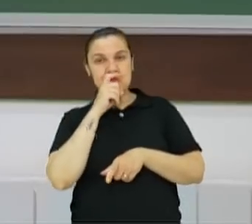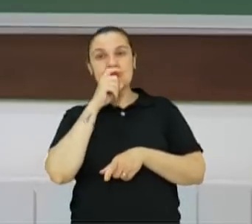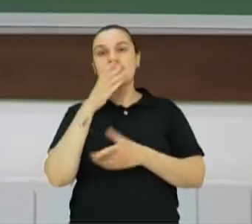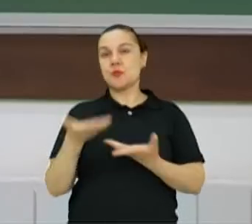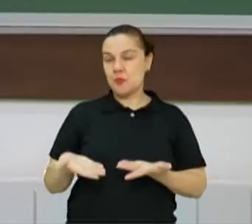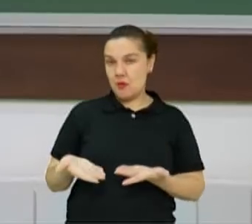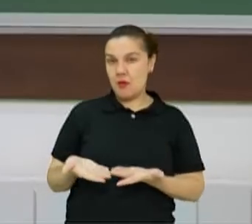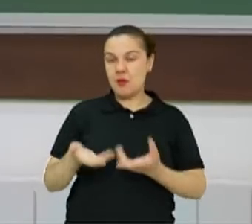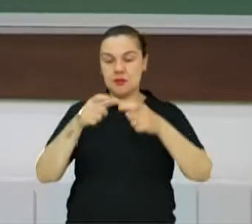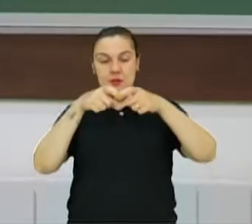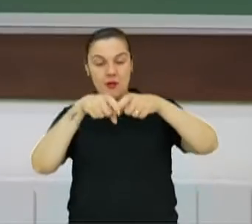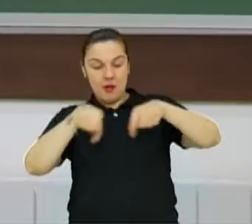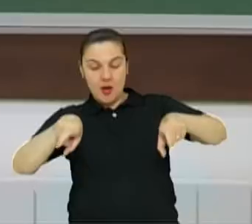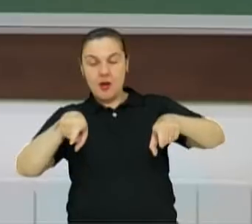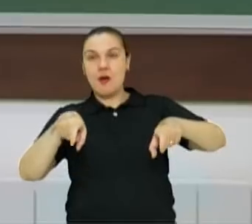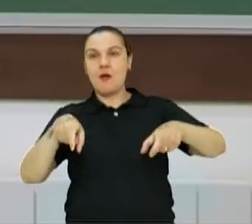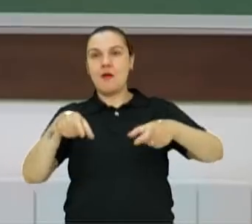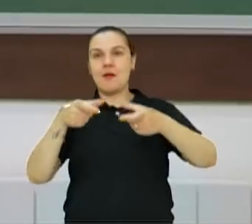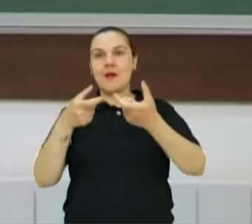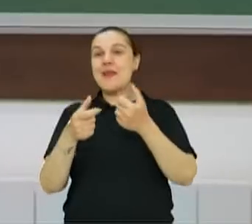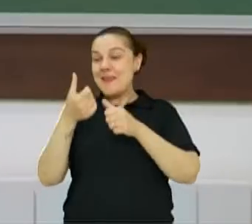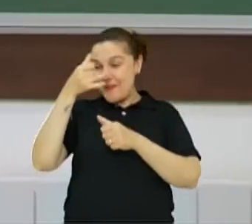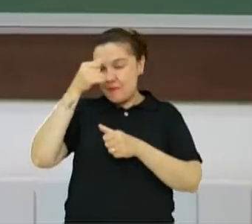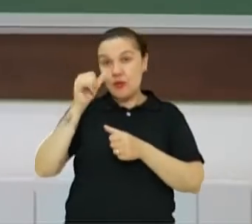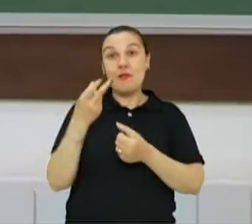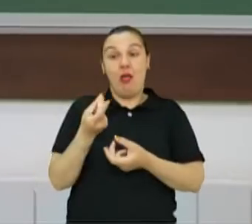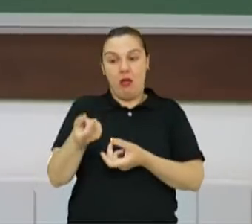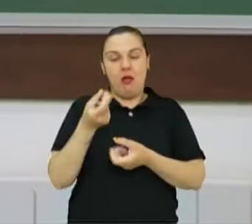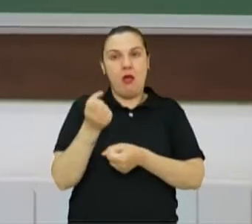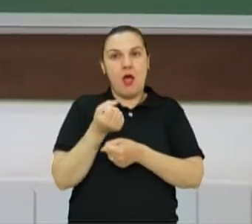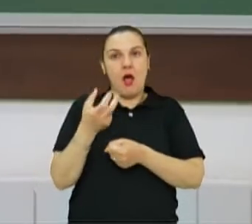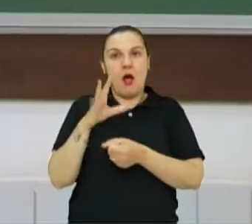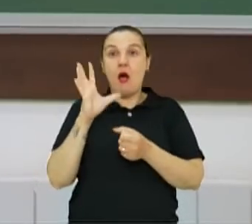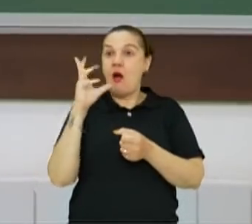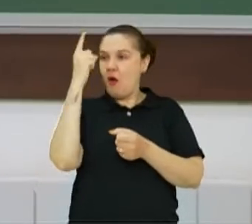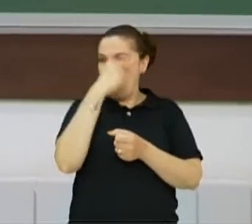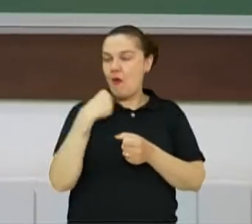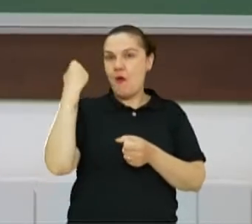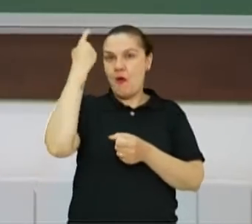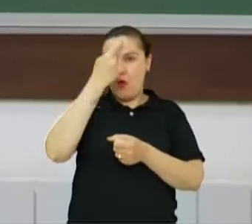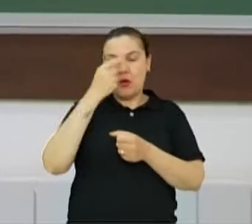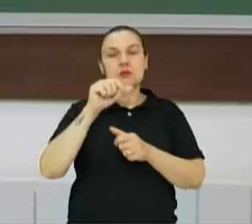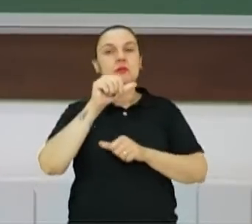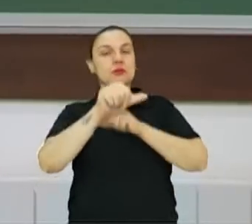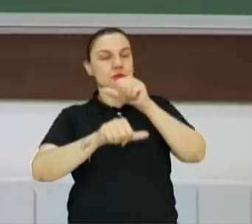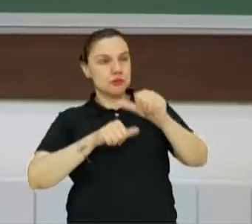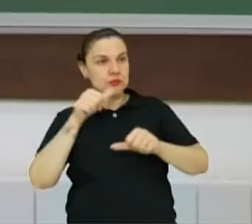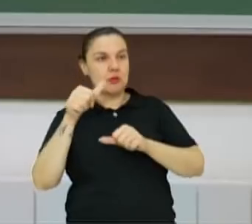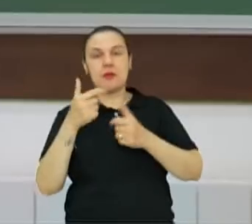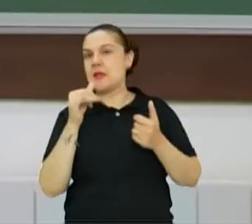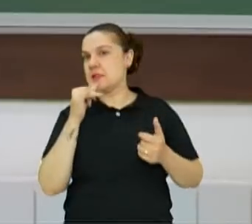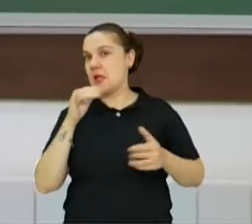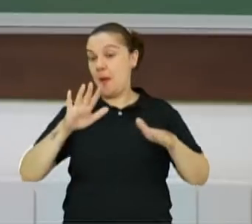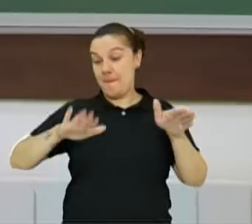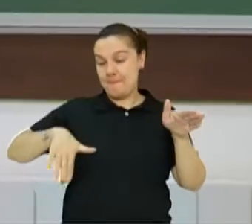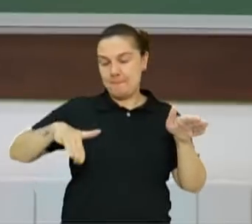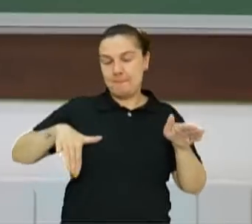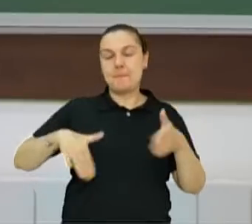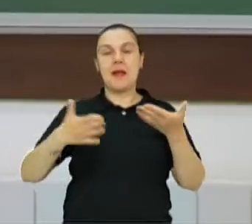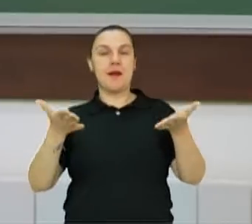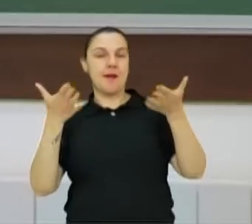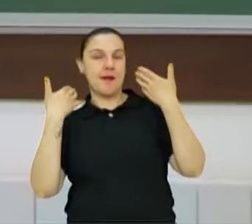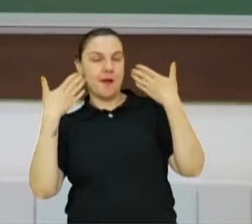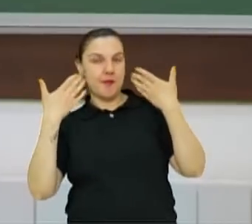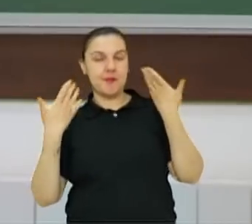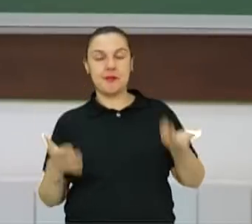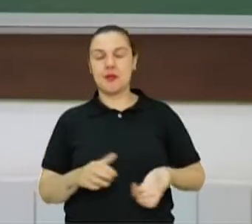precisam trocar periodicamente, né? Não ficar muito tempo com aquele absorvente abafando ali. Quando tá na praia, na piscina, no verão,